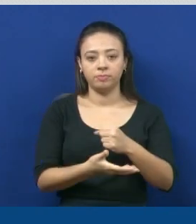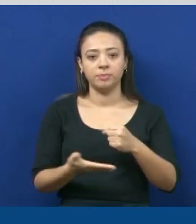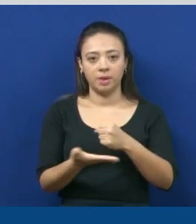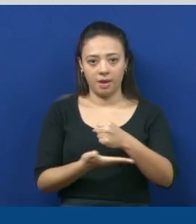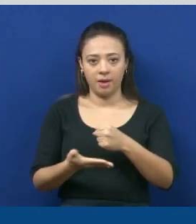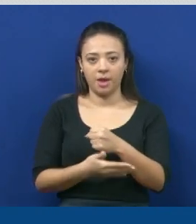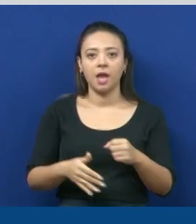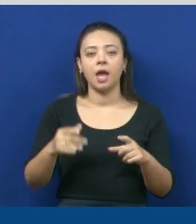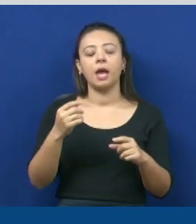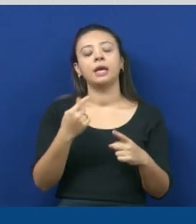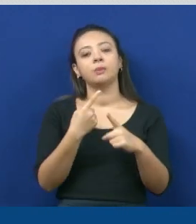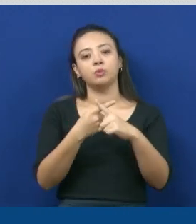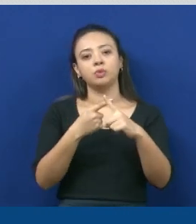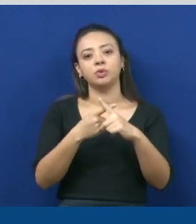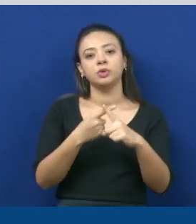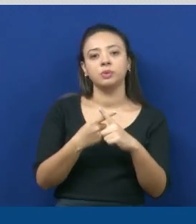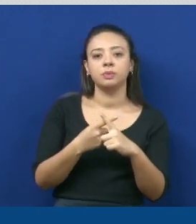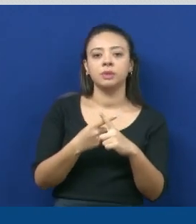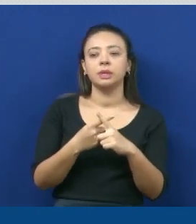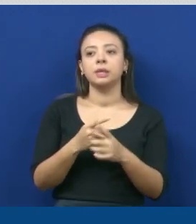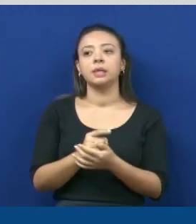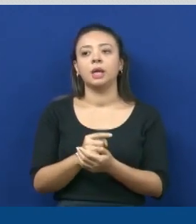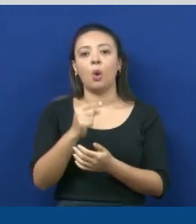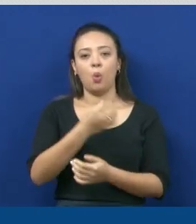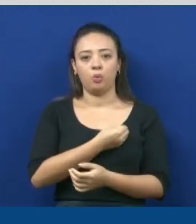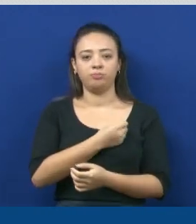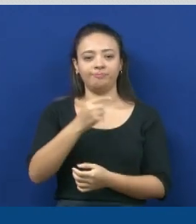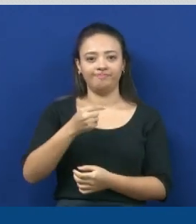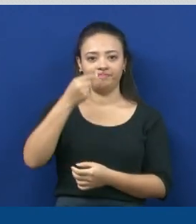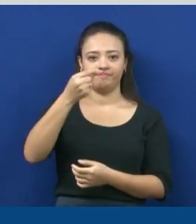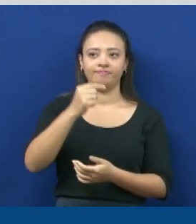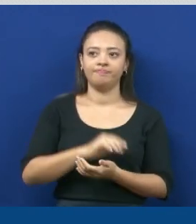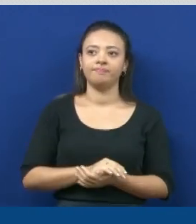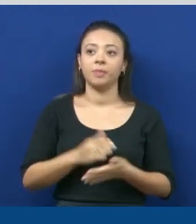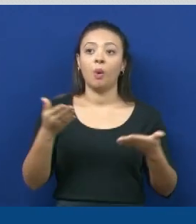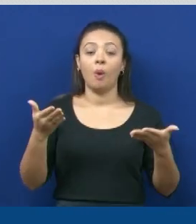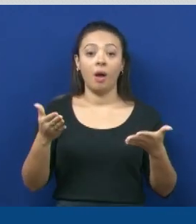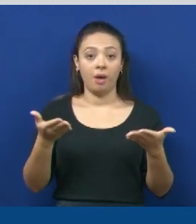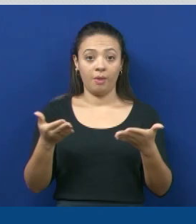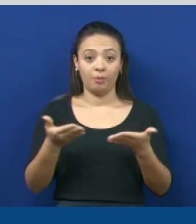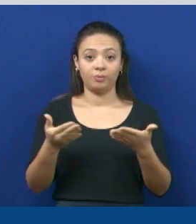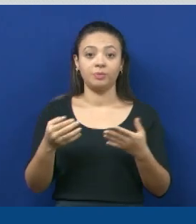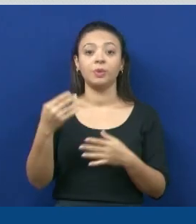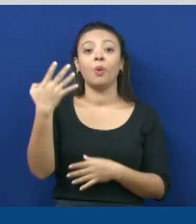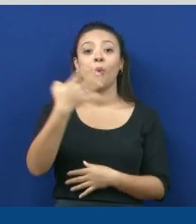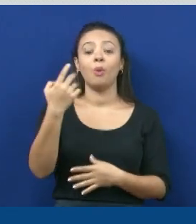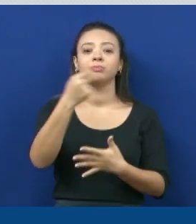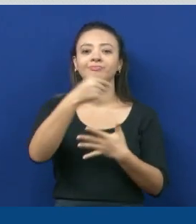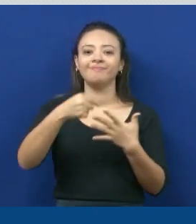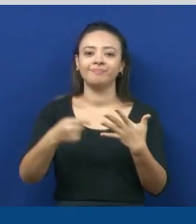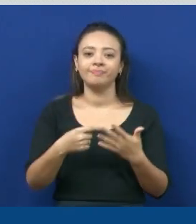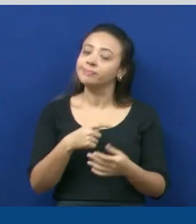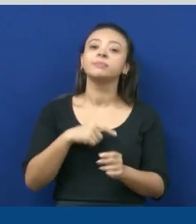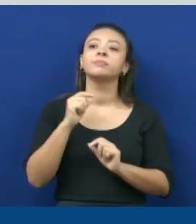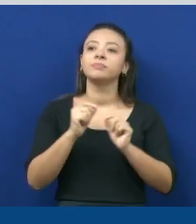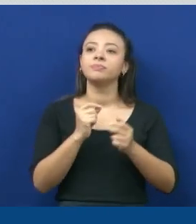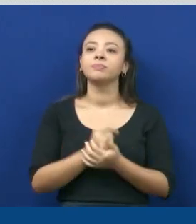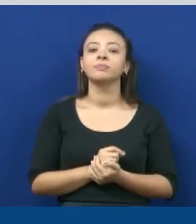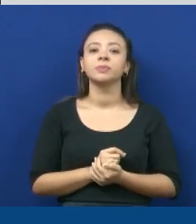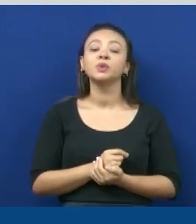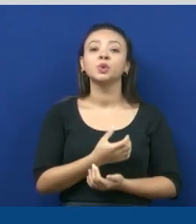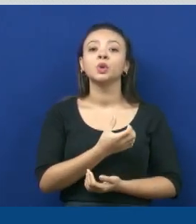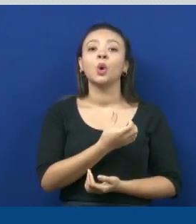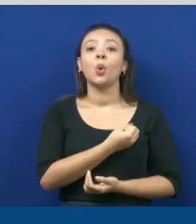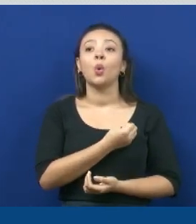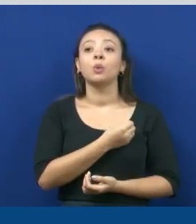quarta propriedade. Eu falei que são 5 que nós veremos hoje. Vamos à quarta. A quarta propriedade é potência de um produto. O que, que é